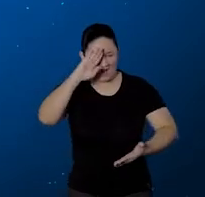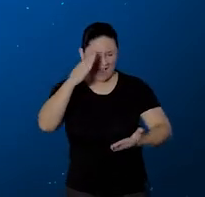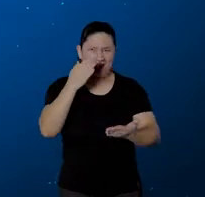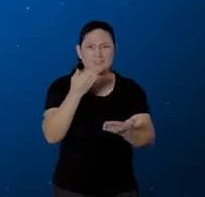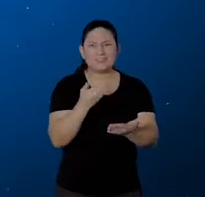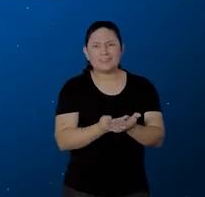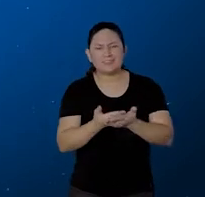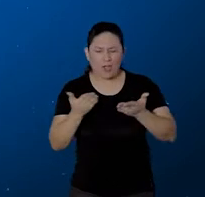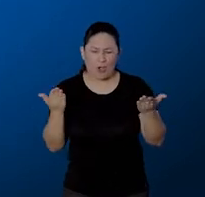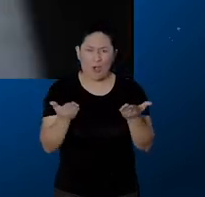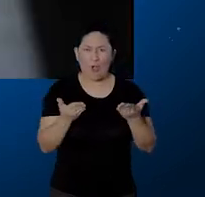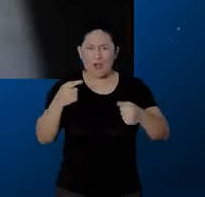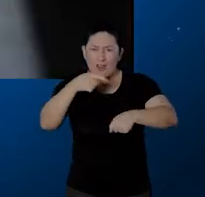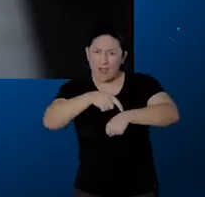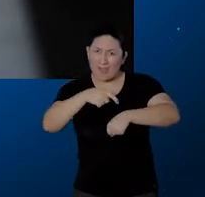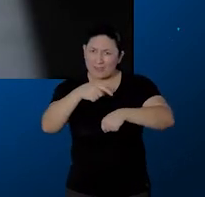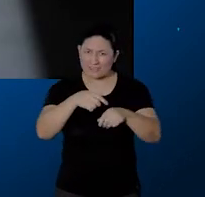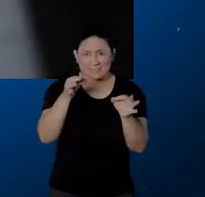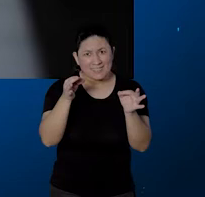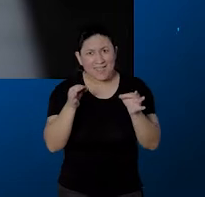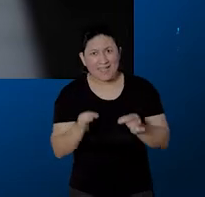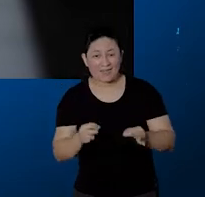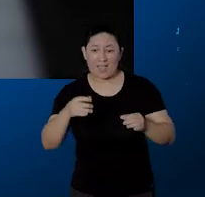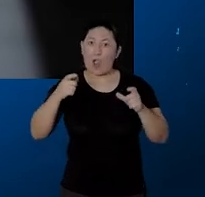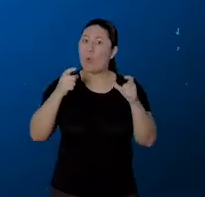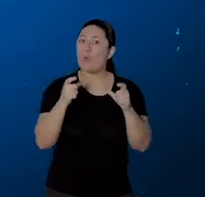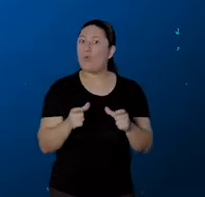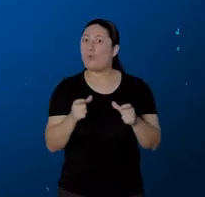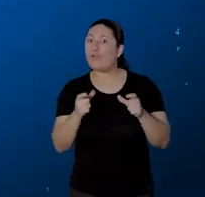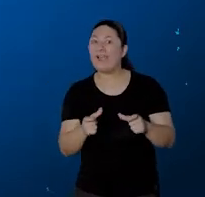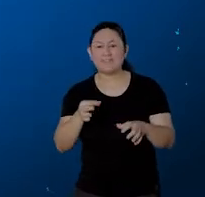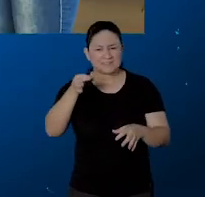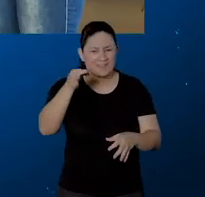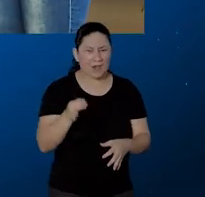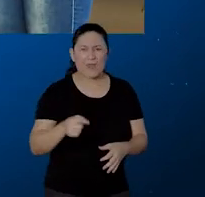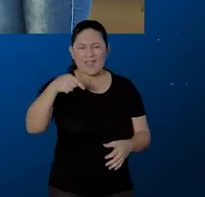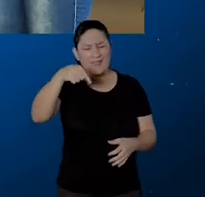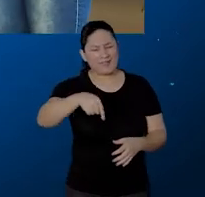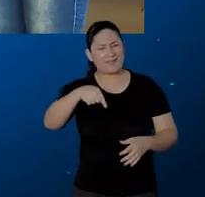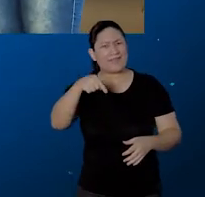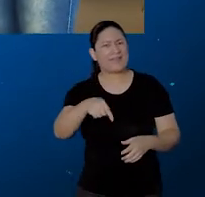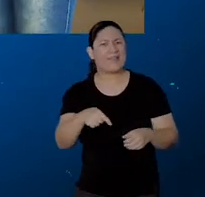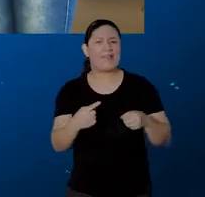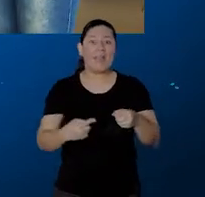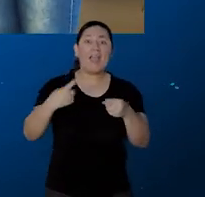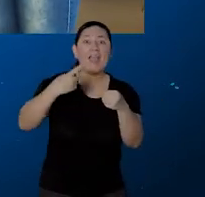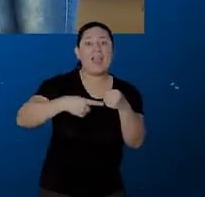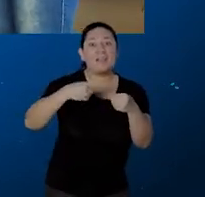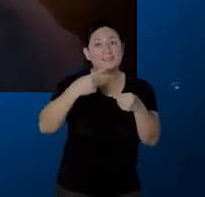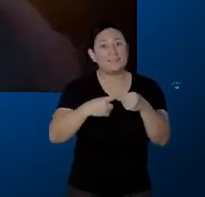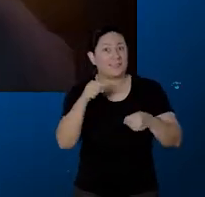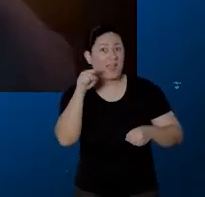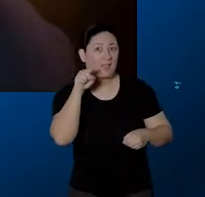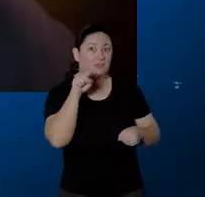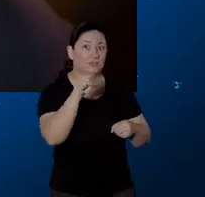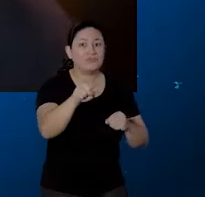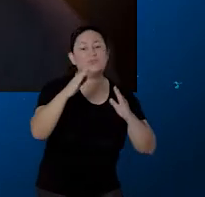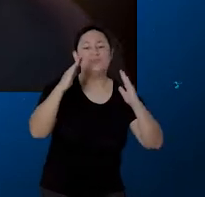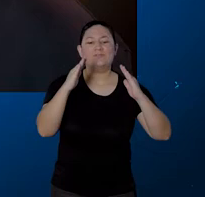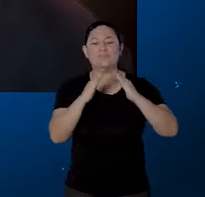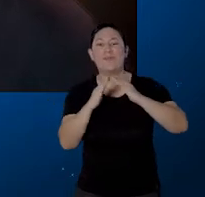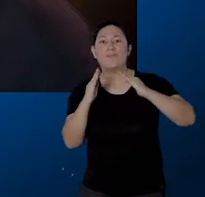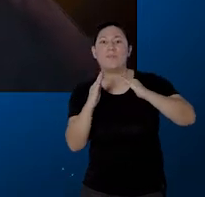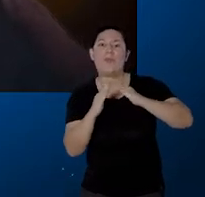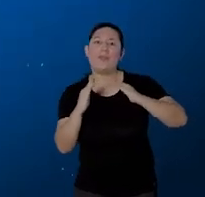realizar. Acredite, o momento é agora. O lugar certo é aqui. É a cidade